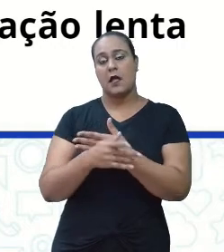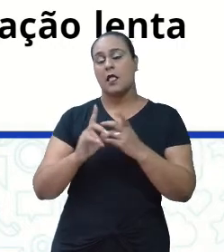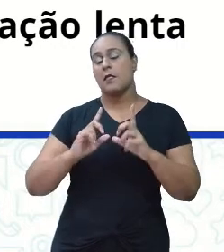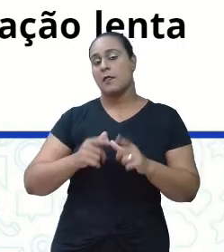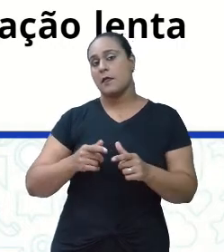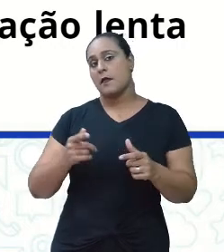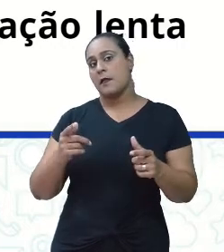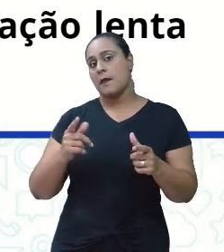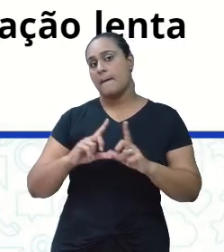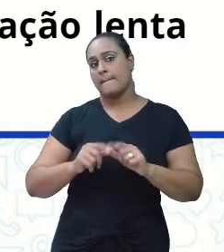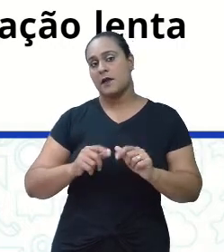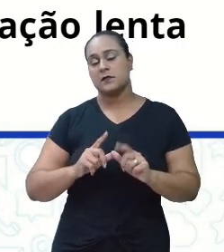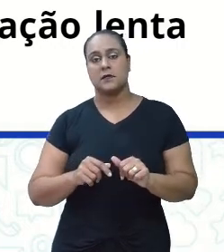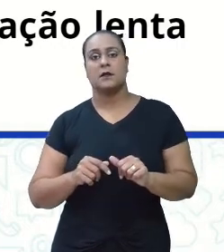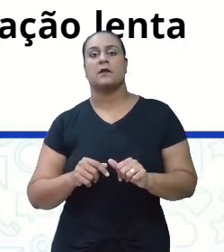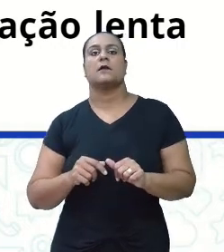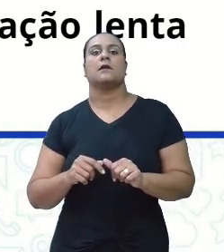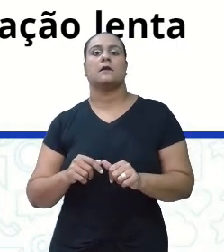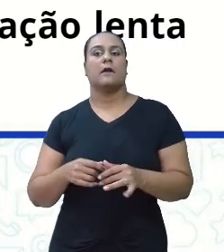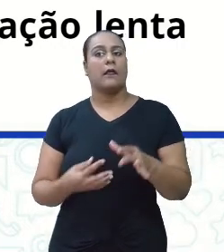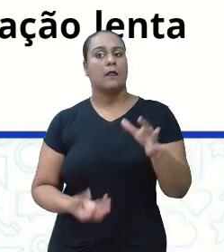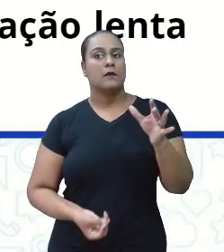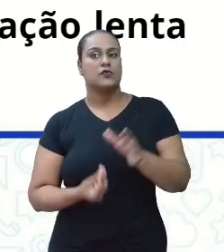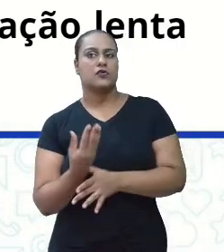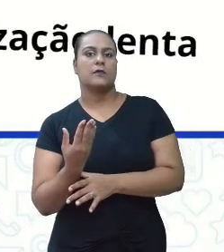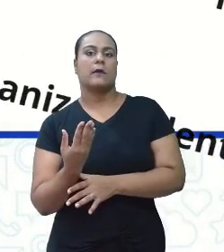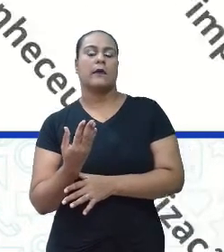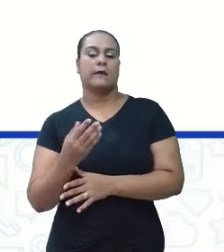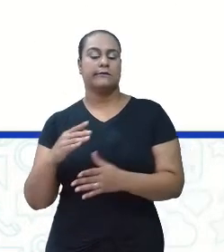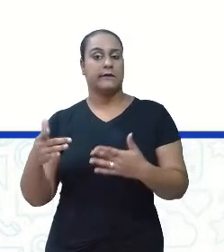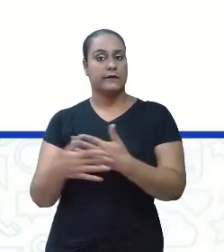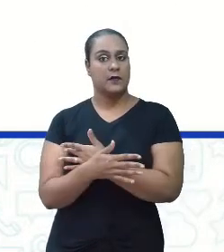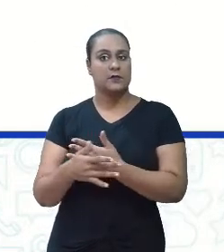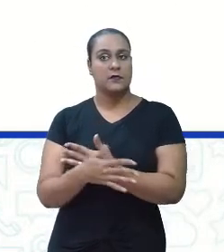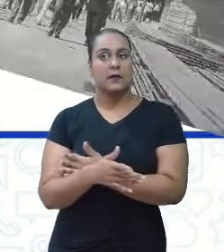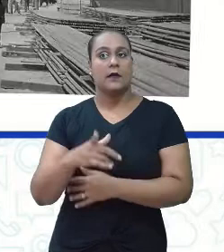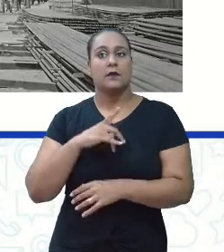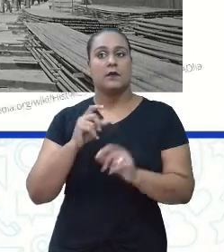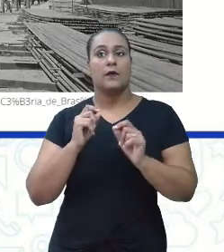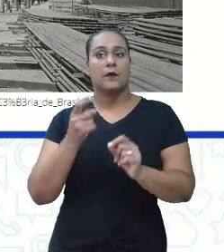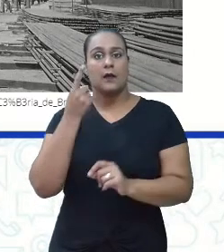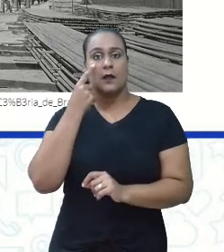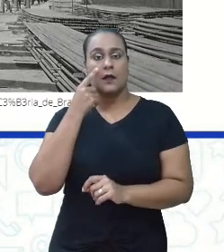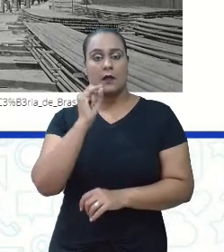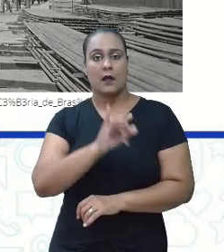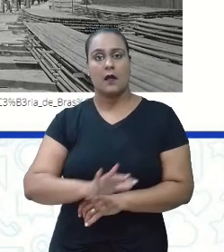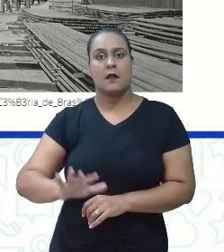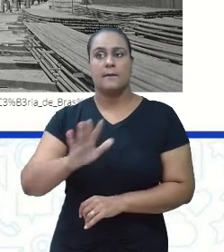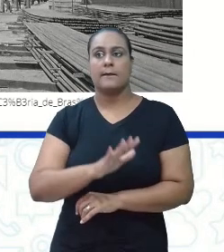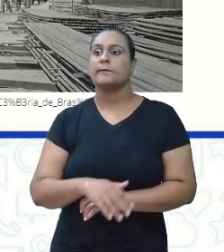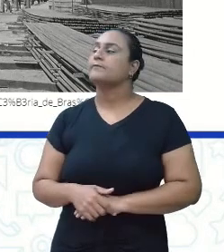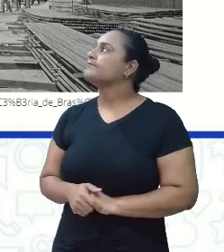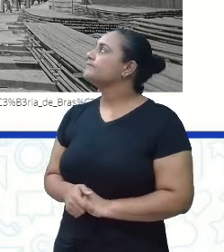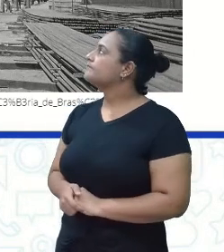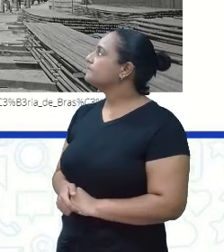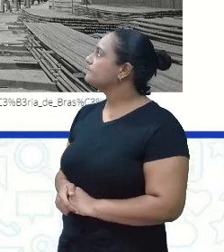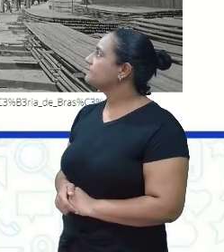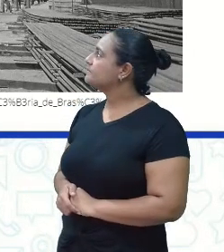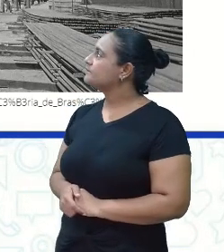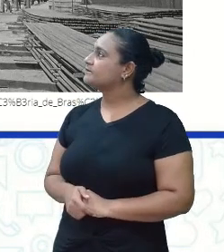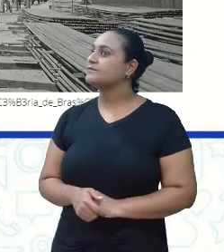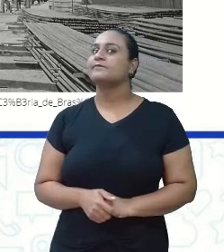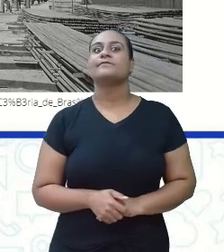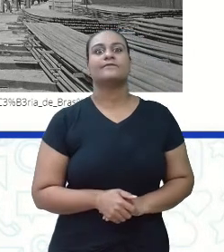aquela questão lá do surgimento, né, da cidade, que nós temos aqui, ó, a imagem, ó, no próximo story, toda aquela questão